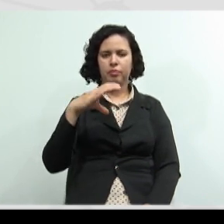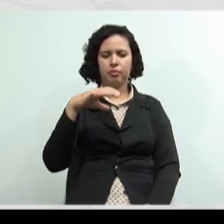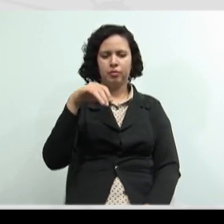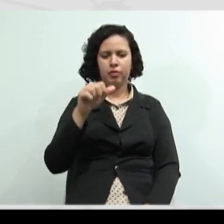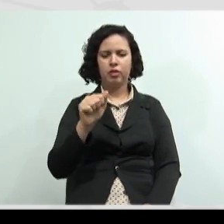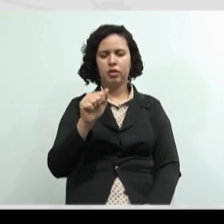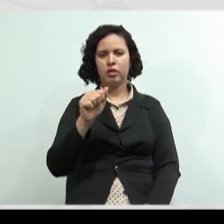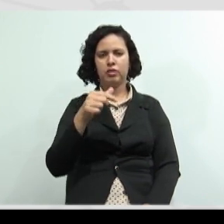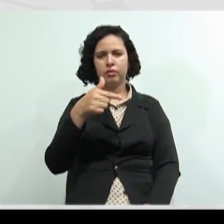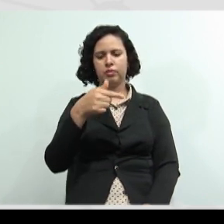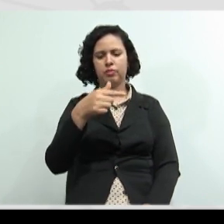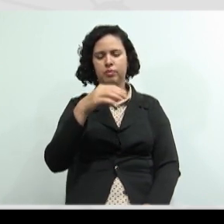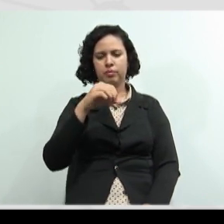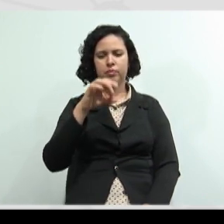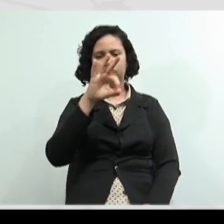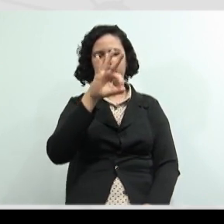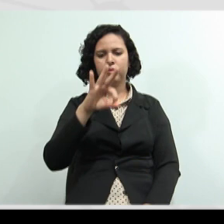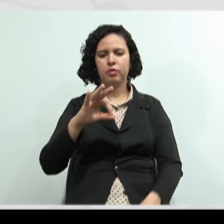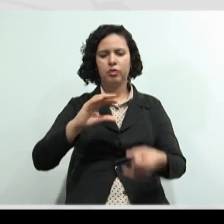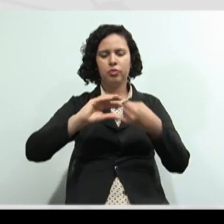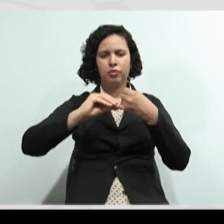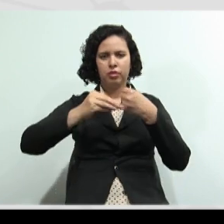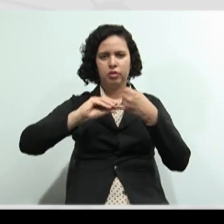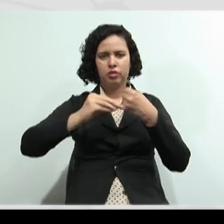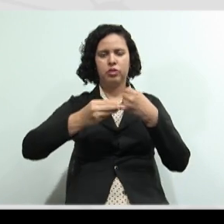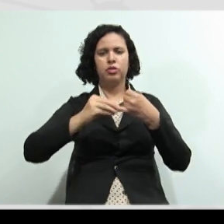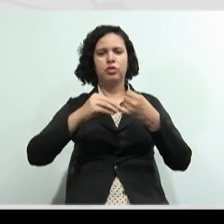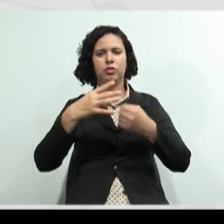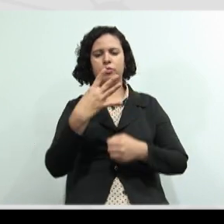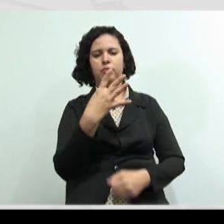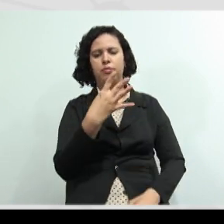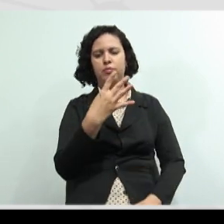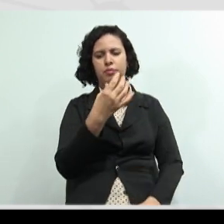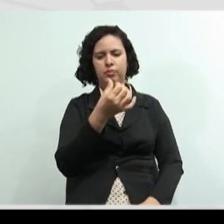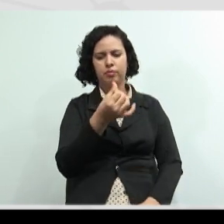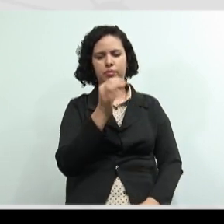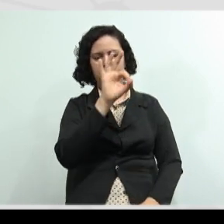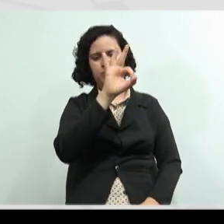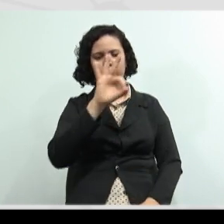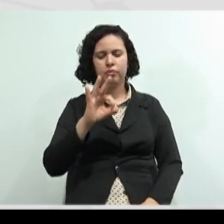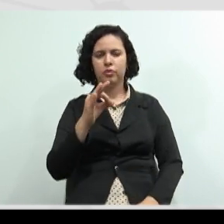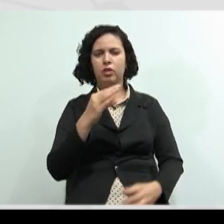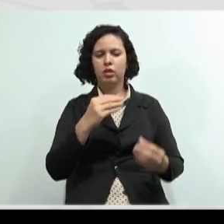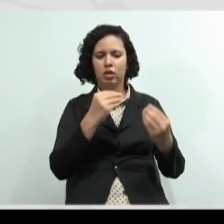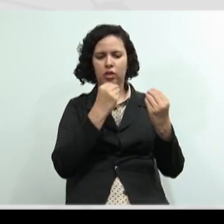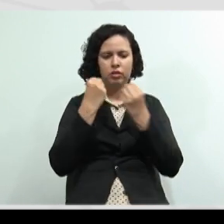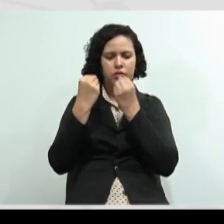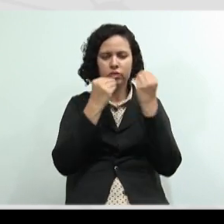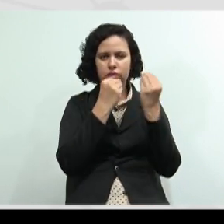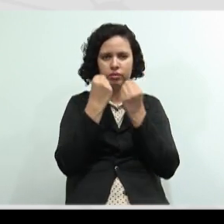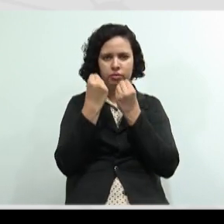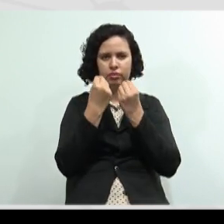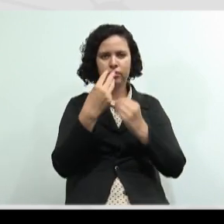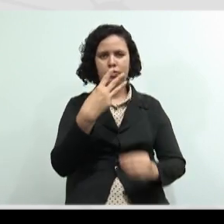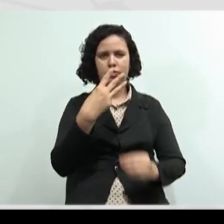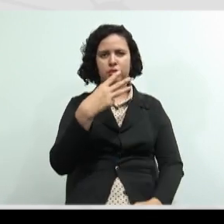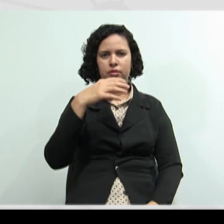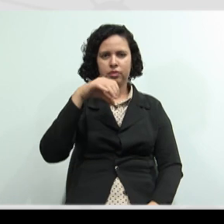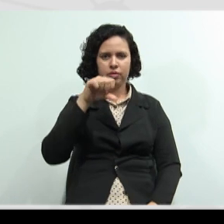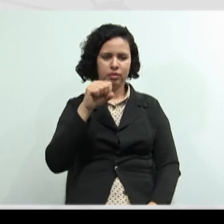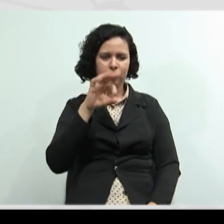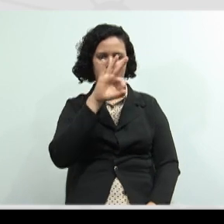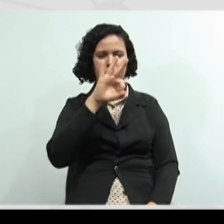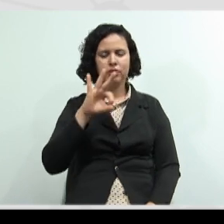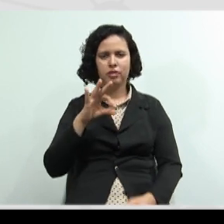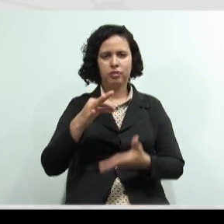feijão, 26% do milho, 38% do café, 34% do arroz e 21% do trigo produzido